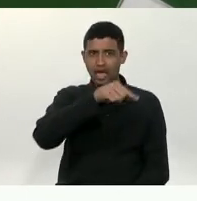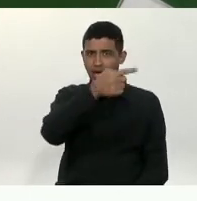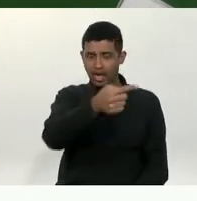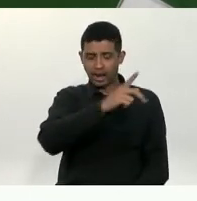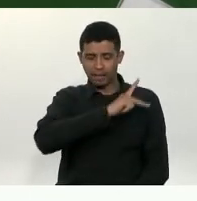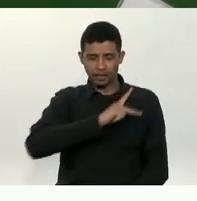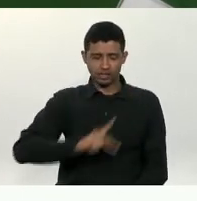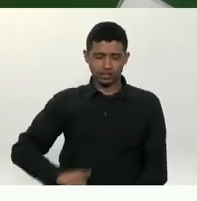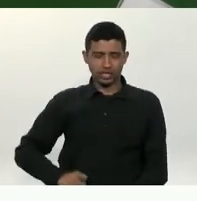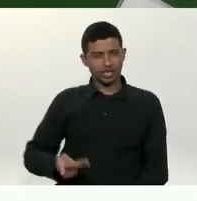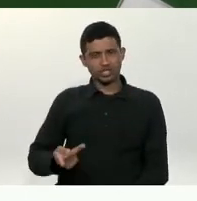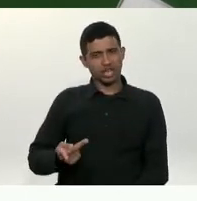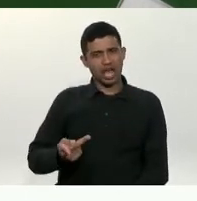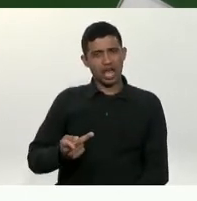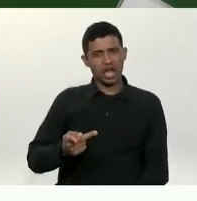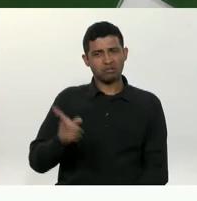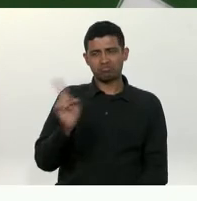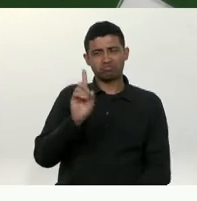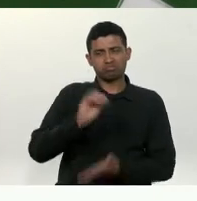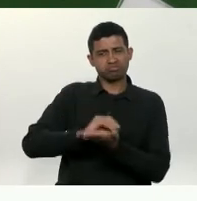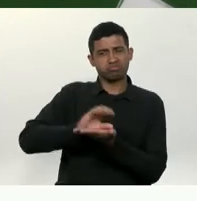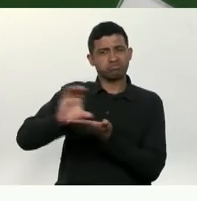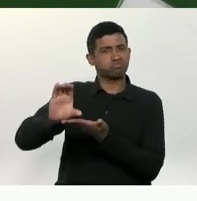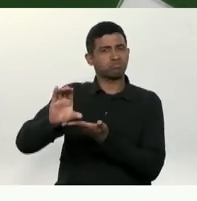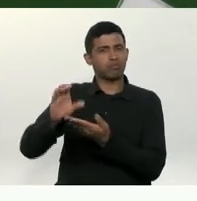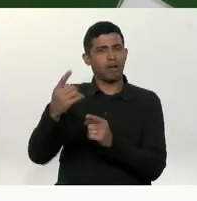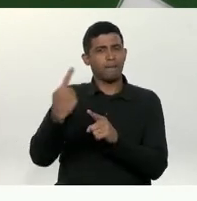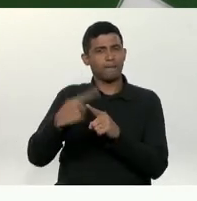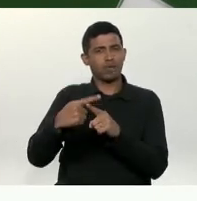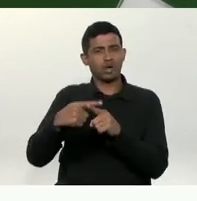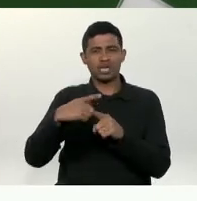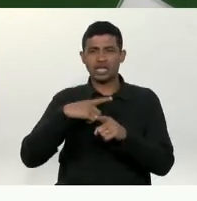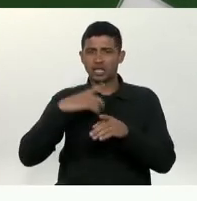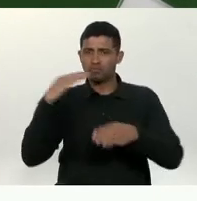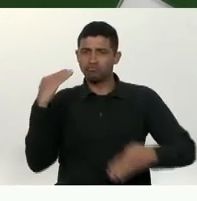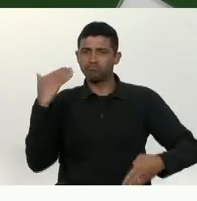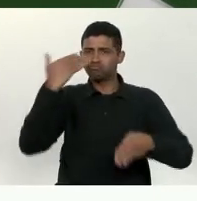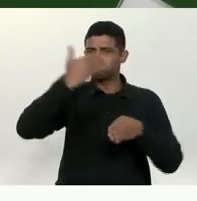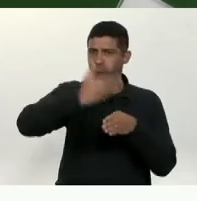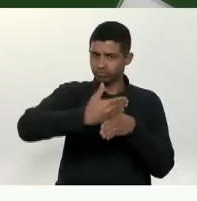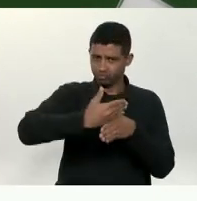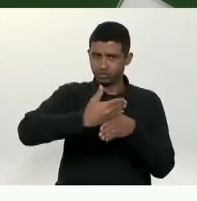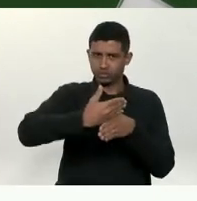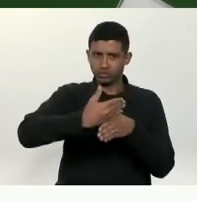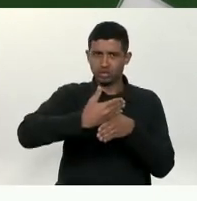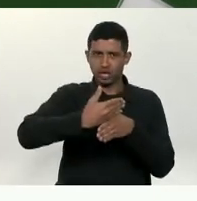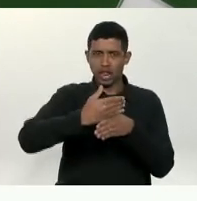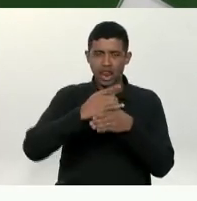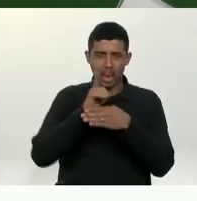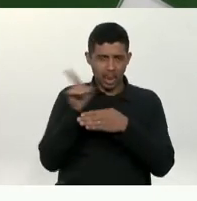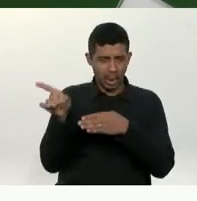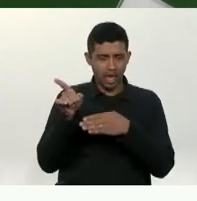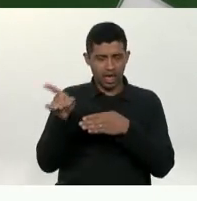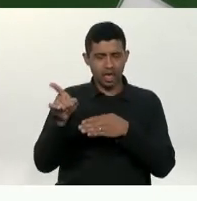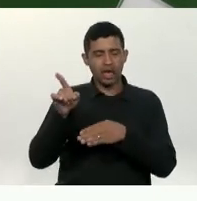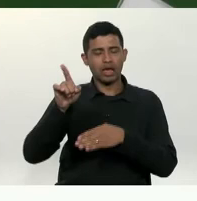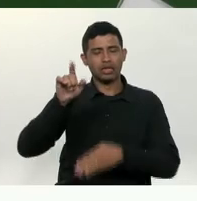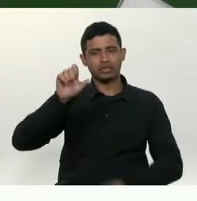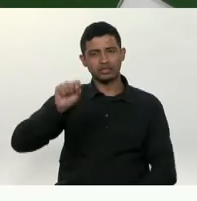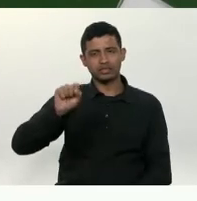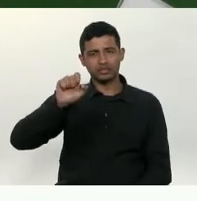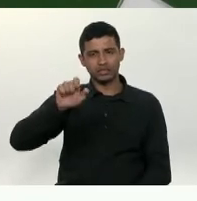porque está efetivamente impedida por conta da agência reguladora. Aqui foi no